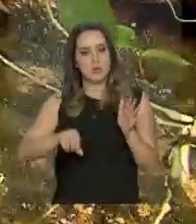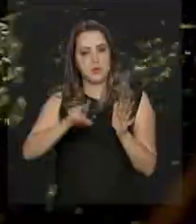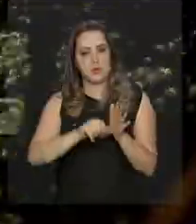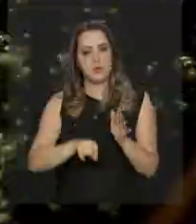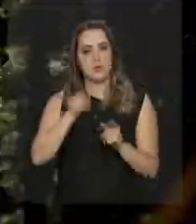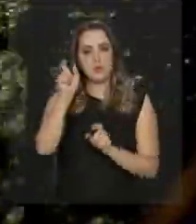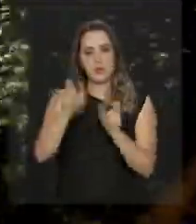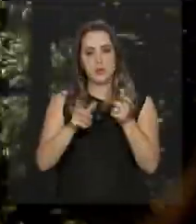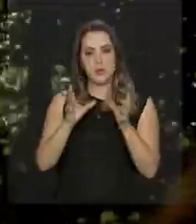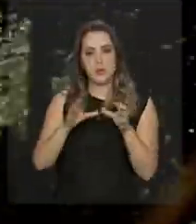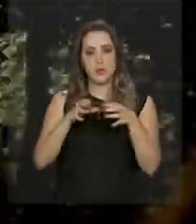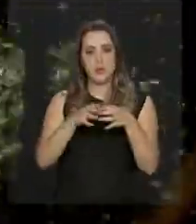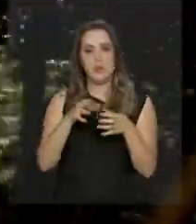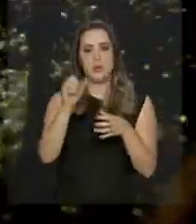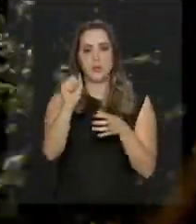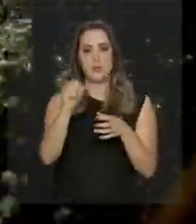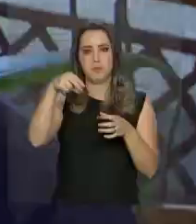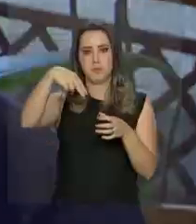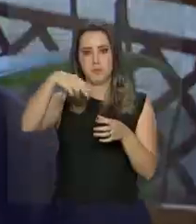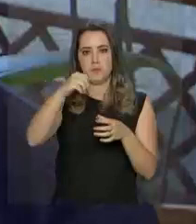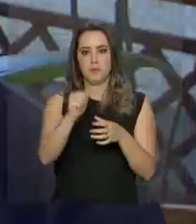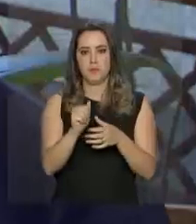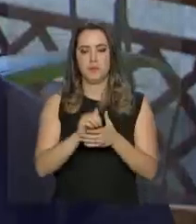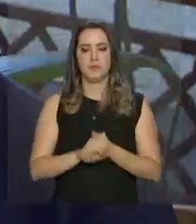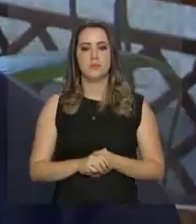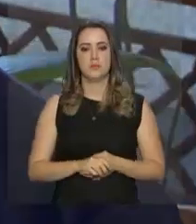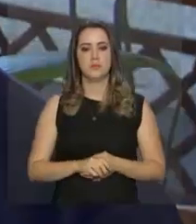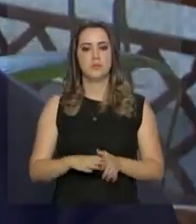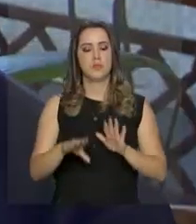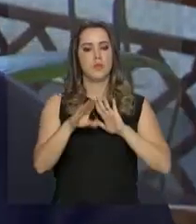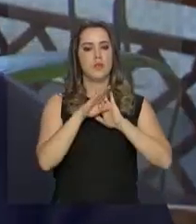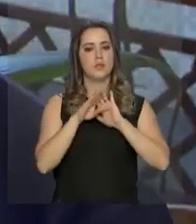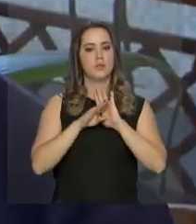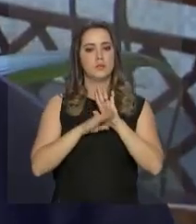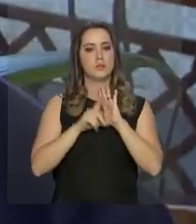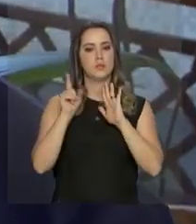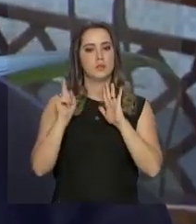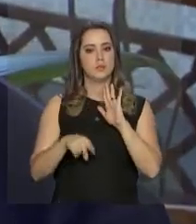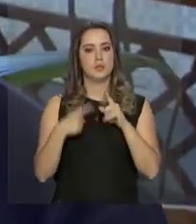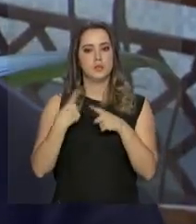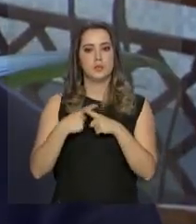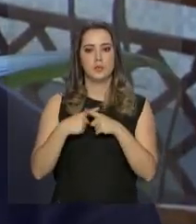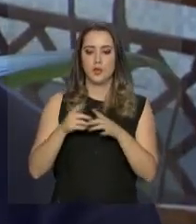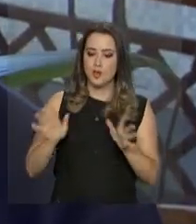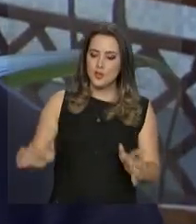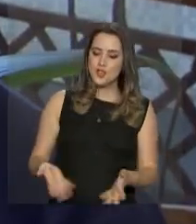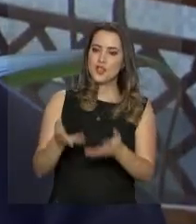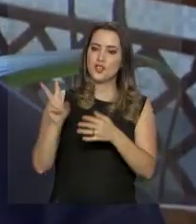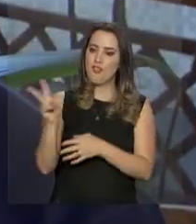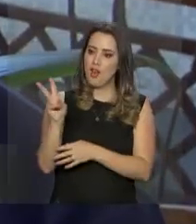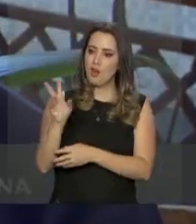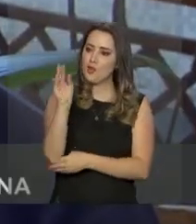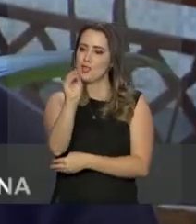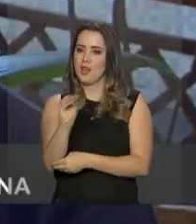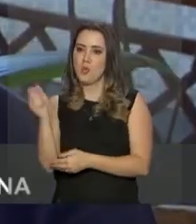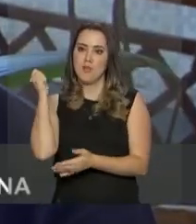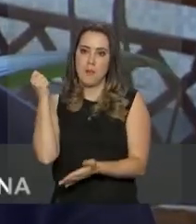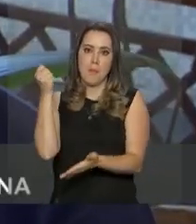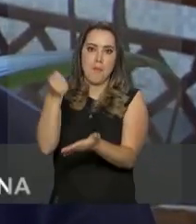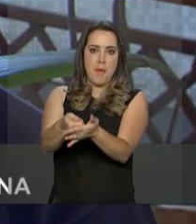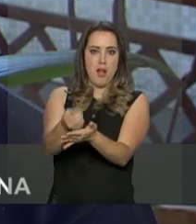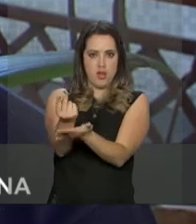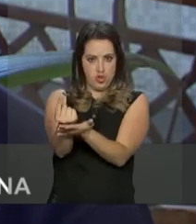água, da Agência Nacional de Águas. Esse programa é justamente a gente valorizar e pagar em dinheiro